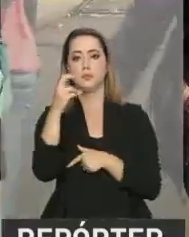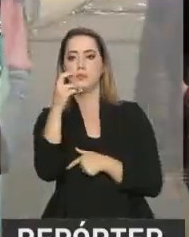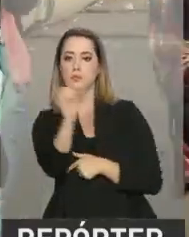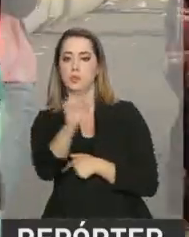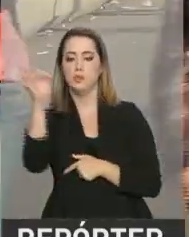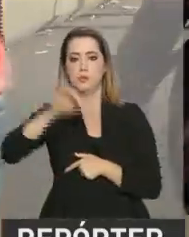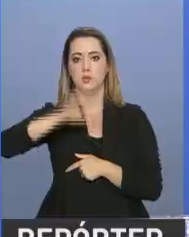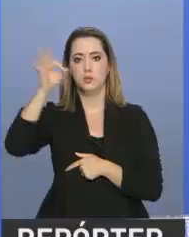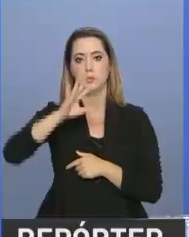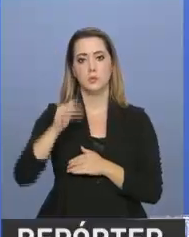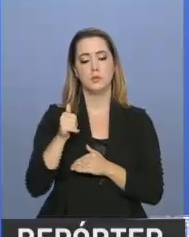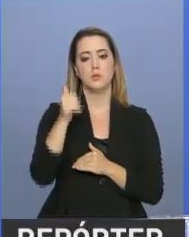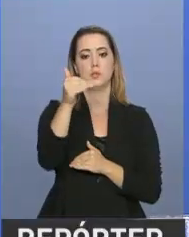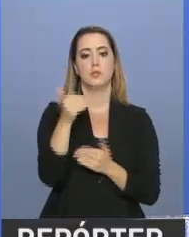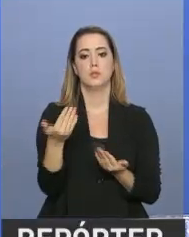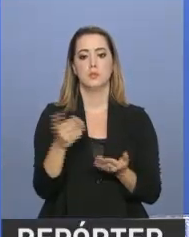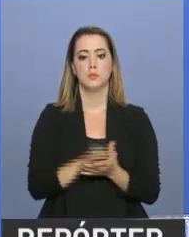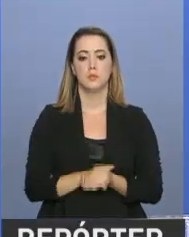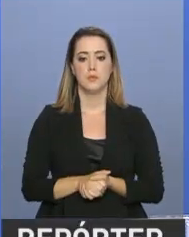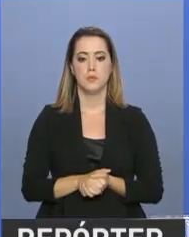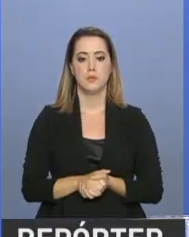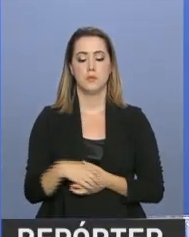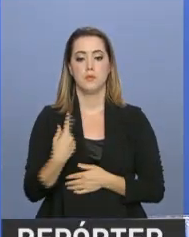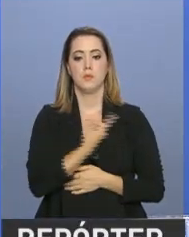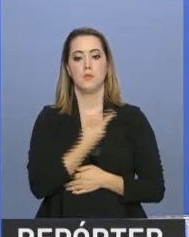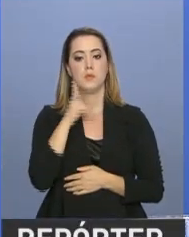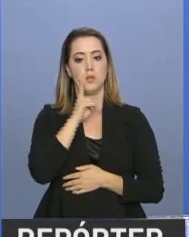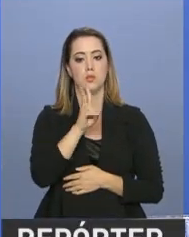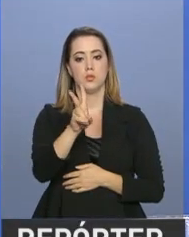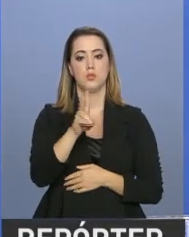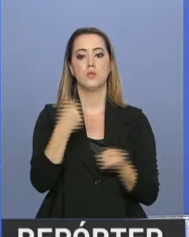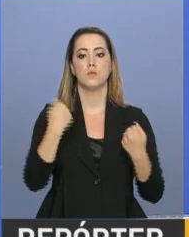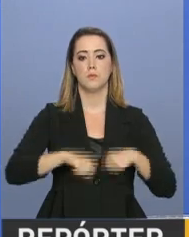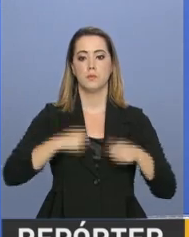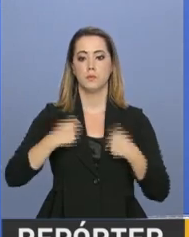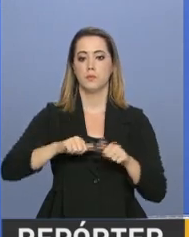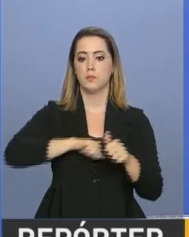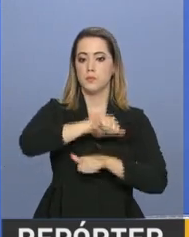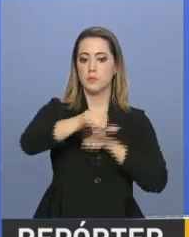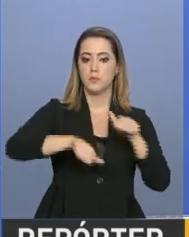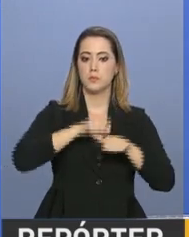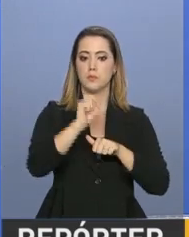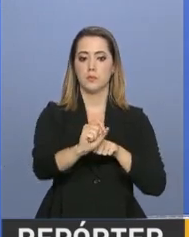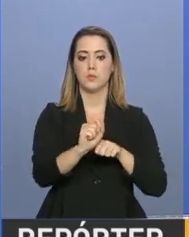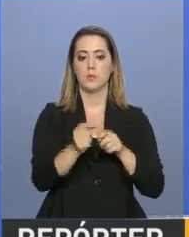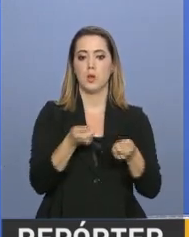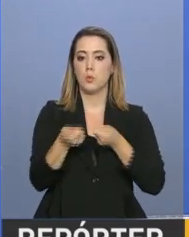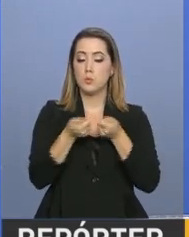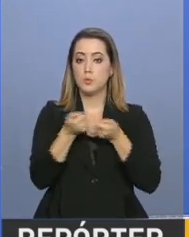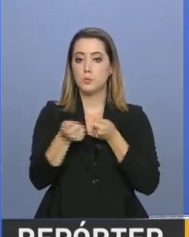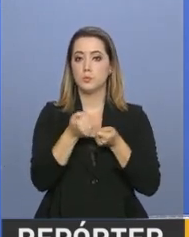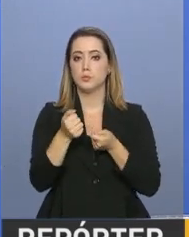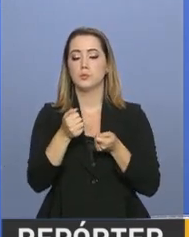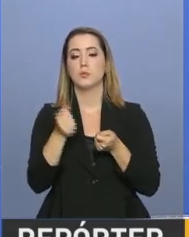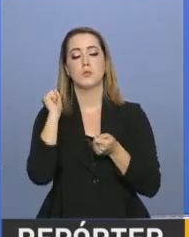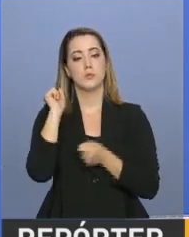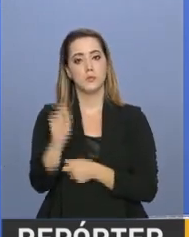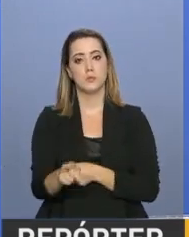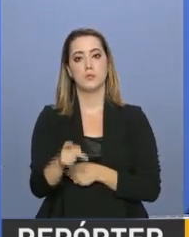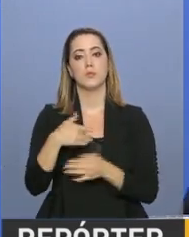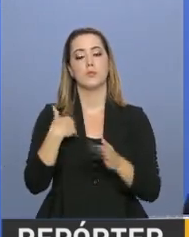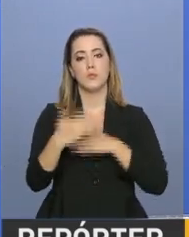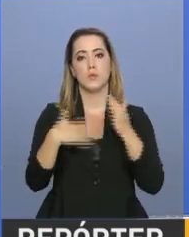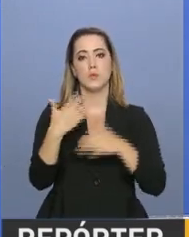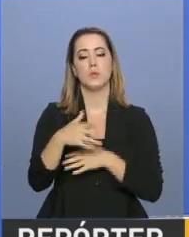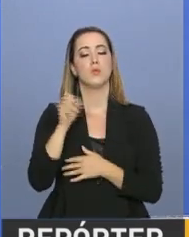pedir benefíci a gente vê a necessidade de se alterar a Previdência de se ajustar a previdência para que as pessoas continuem recebendo